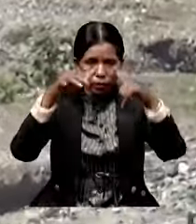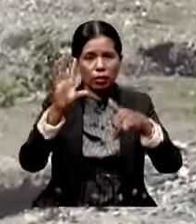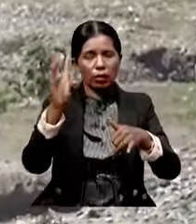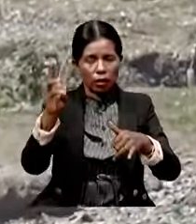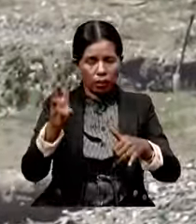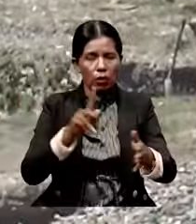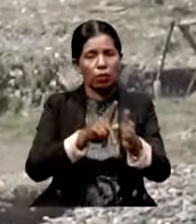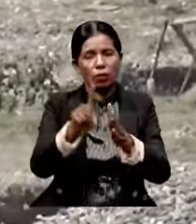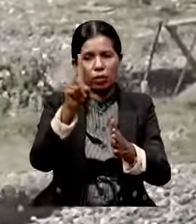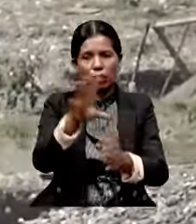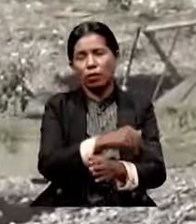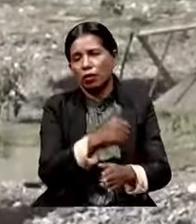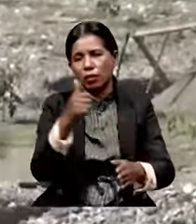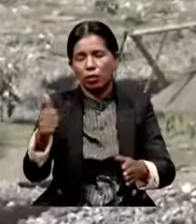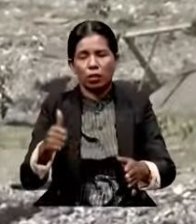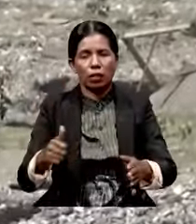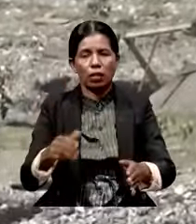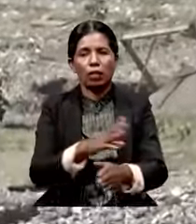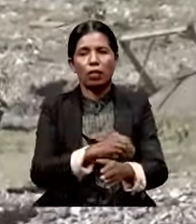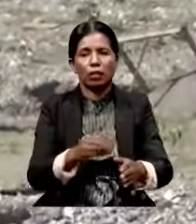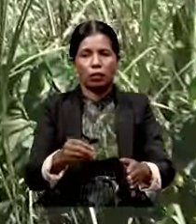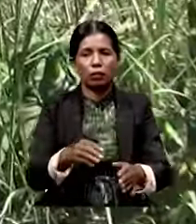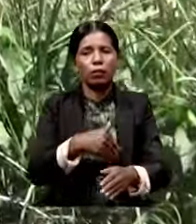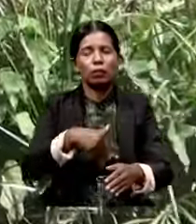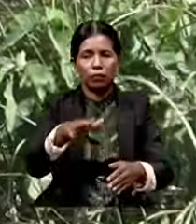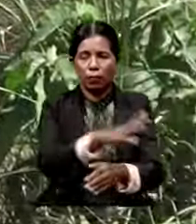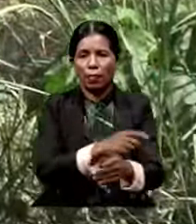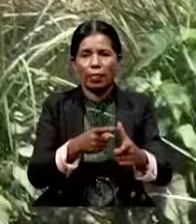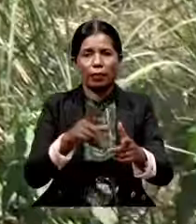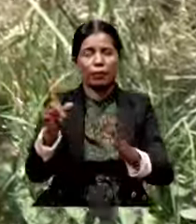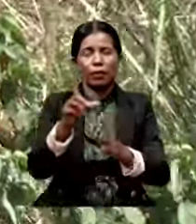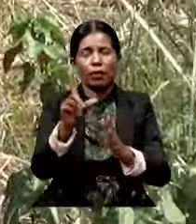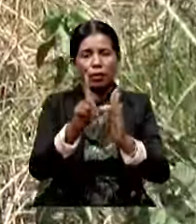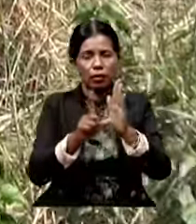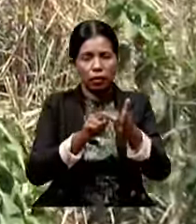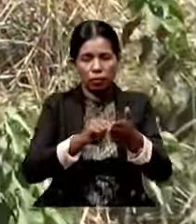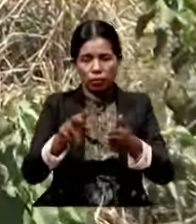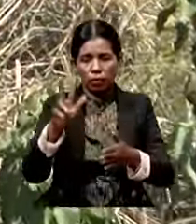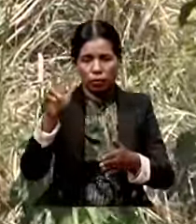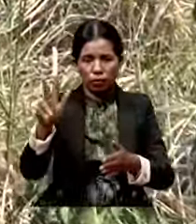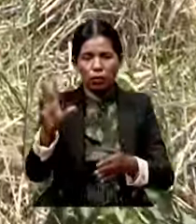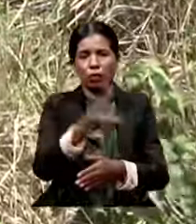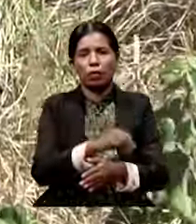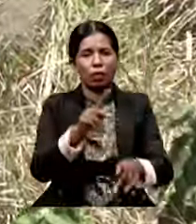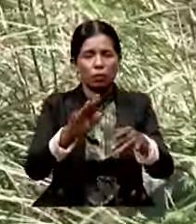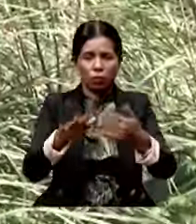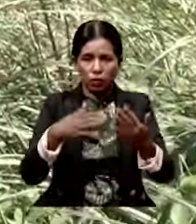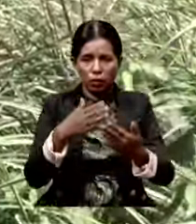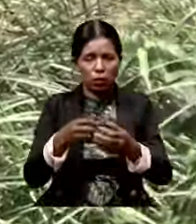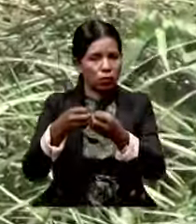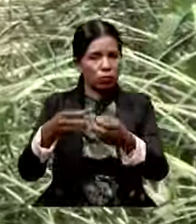be oho de ida no selo crau nain asegura. Tur decreto lei número tolu para rihun rua ronro sentolu, bando cidadão a